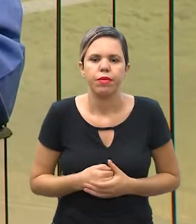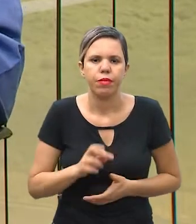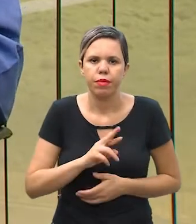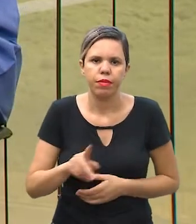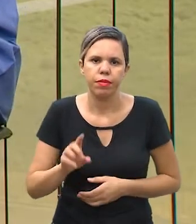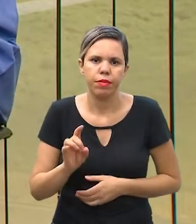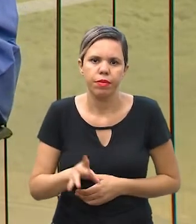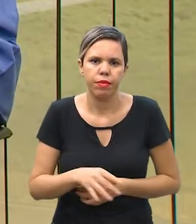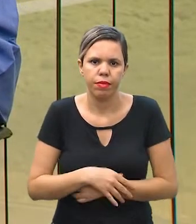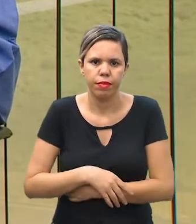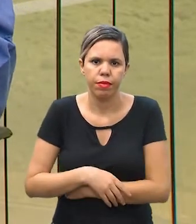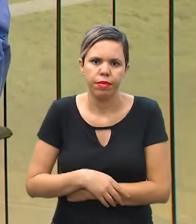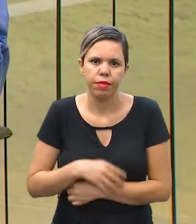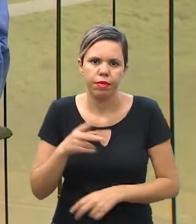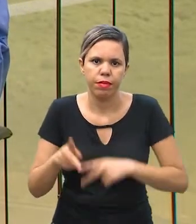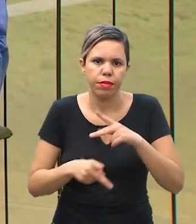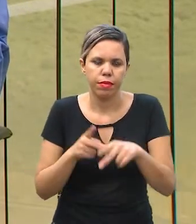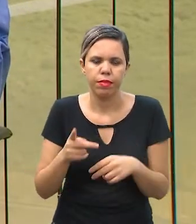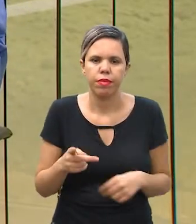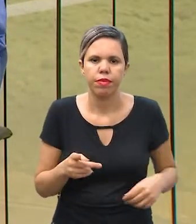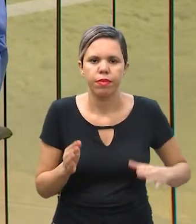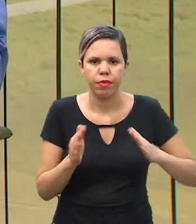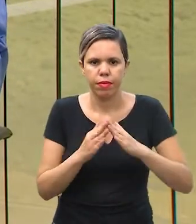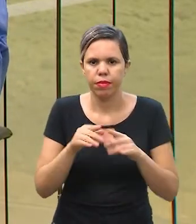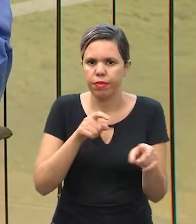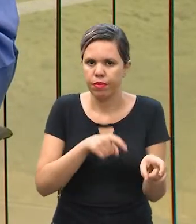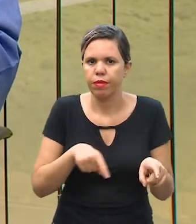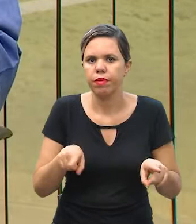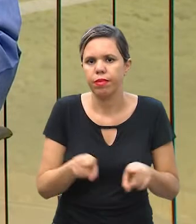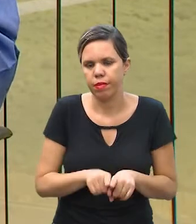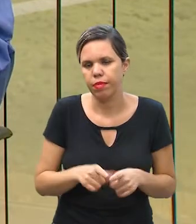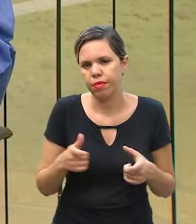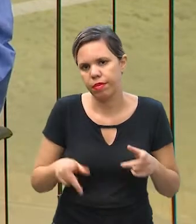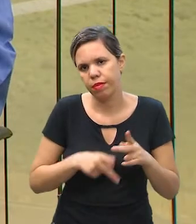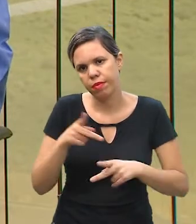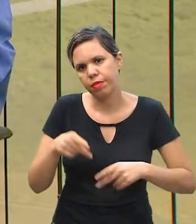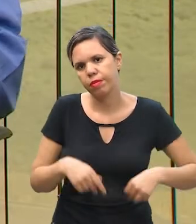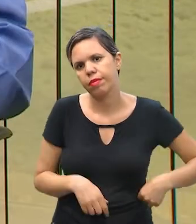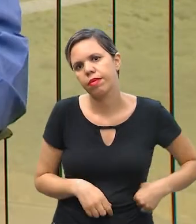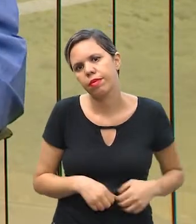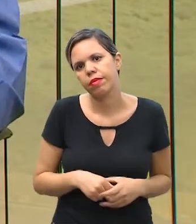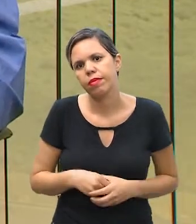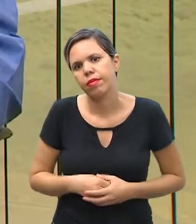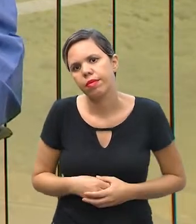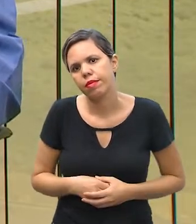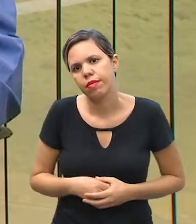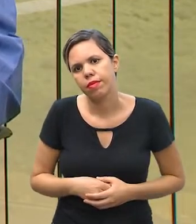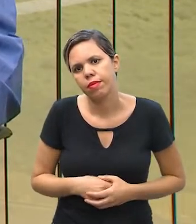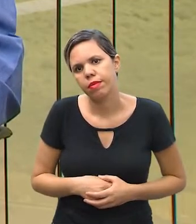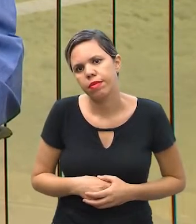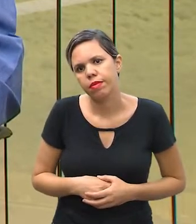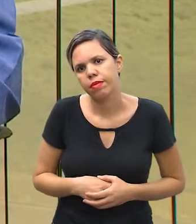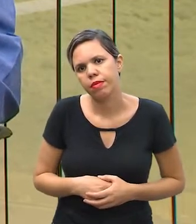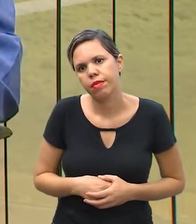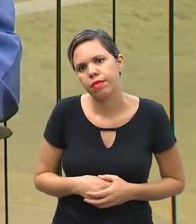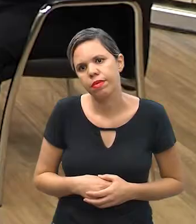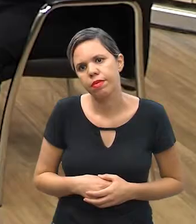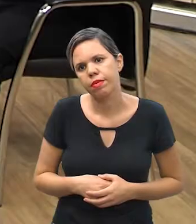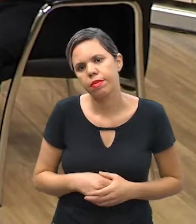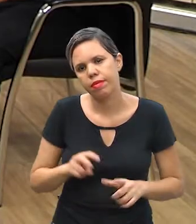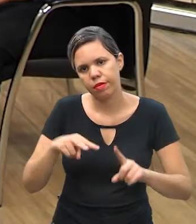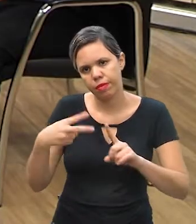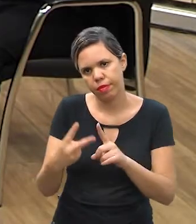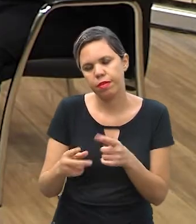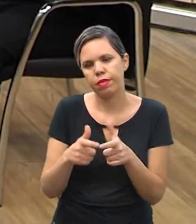não éramos só aquele povo que morava ali na roça, mas tinha mais pessoas, entende? Então